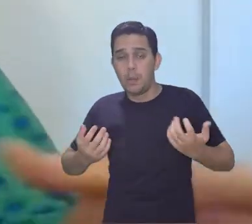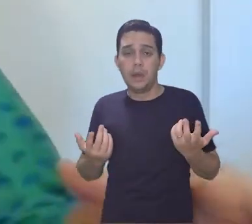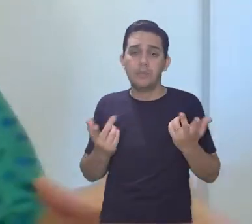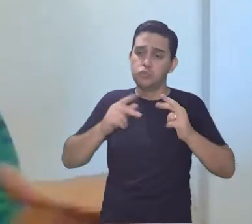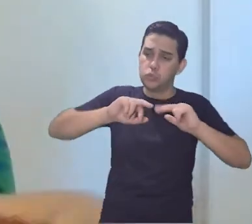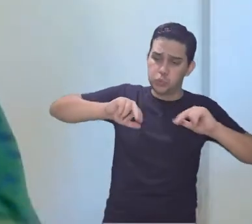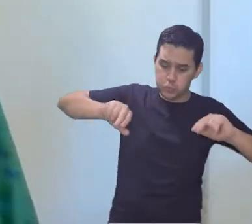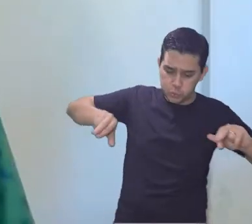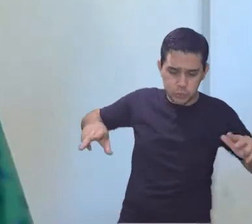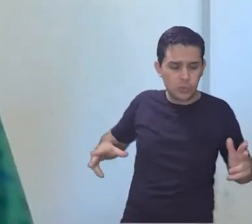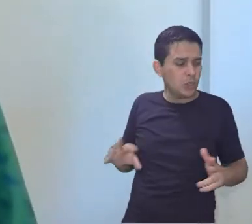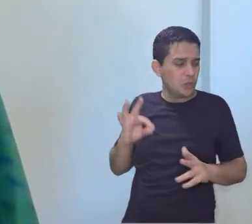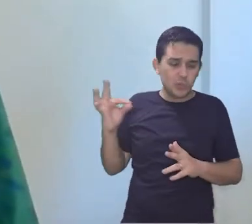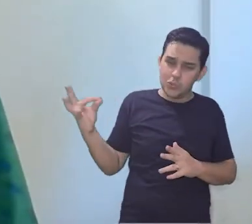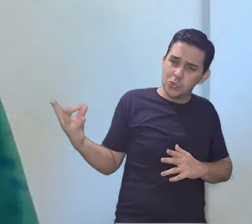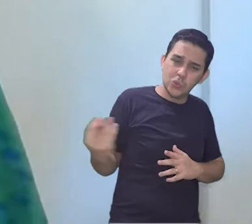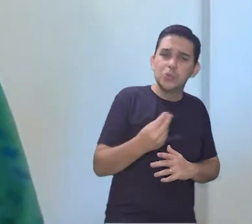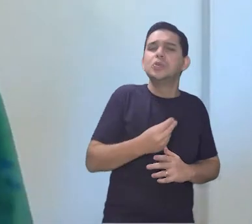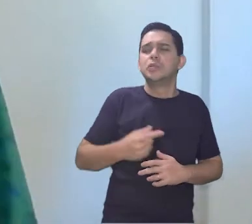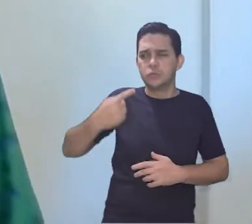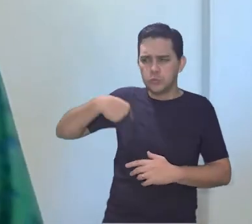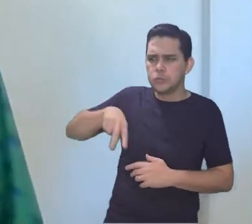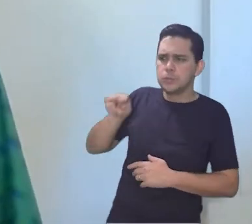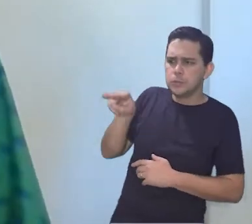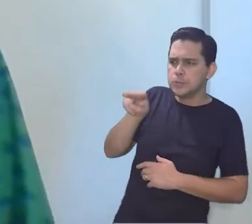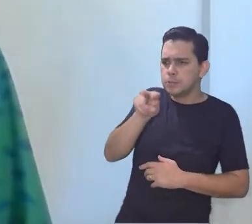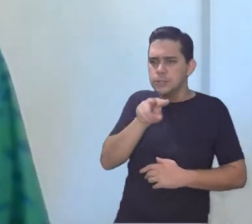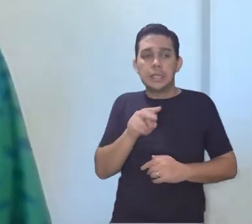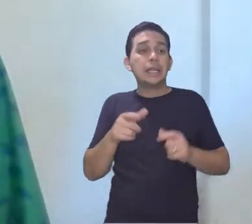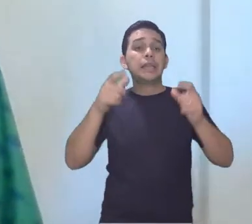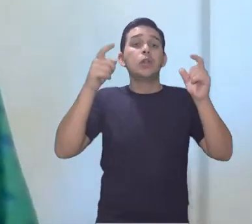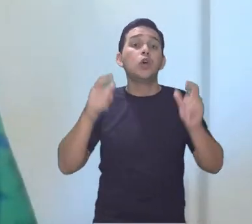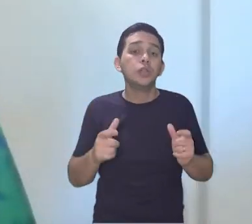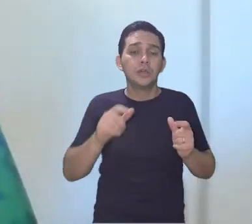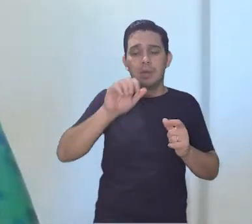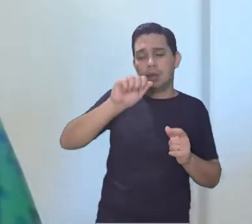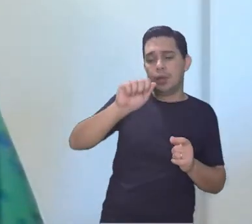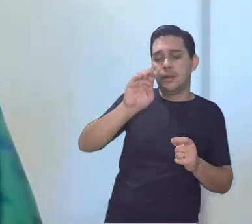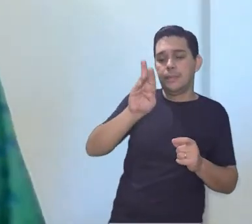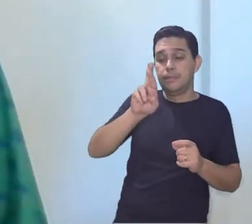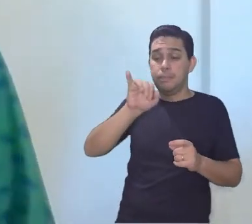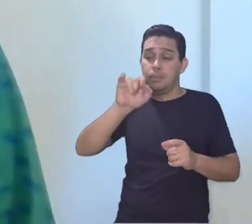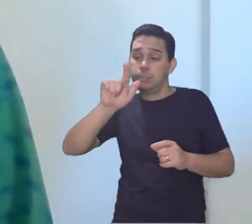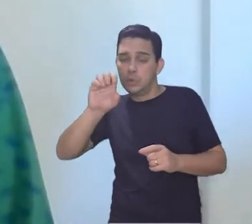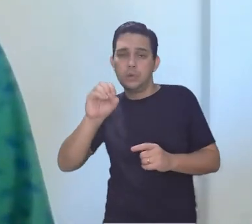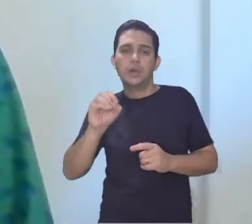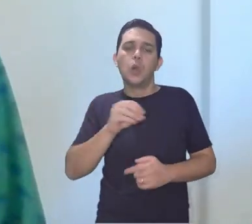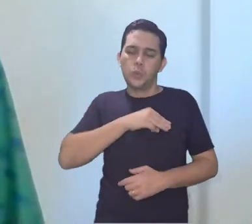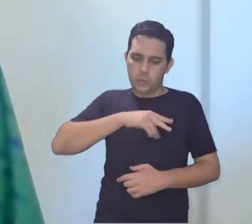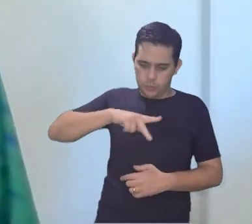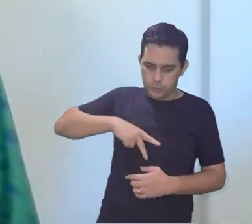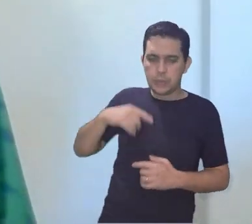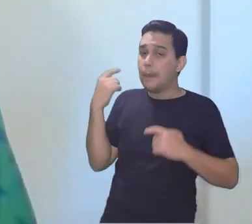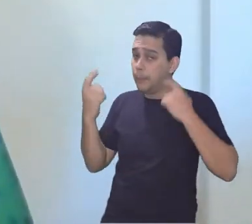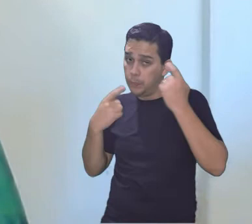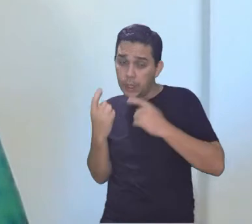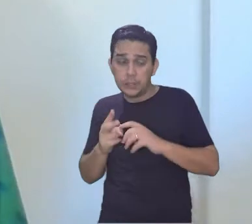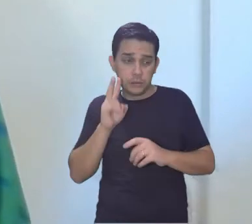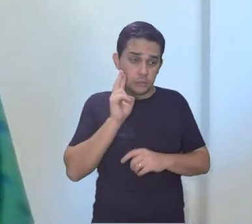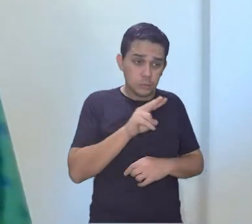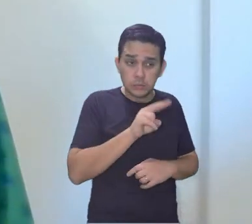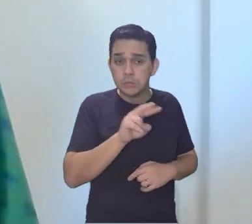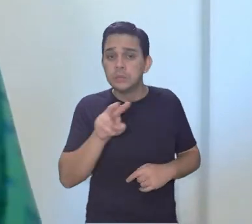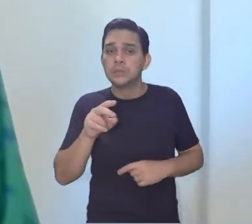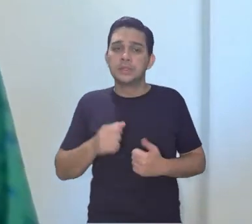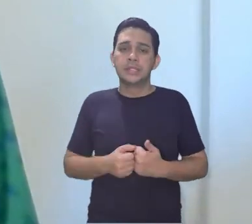toda essa condição das pessoas nos abrigos vem sendo tratada muito de perto pelo Ministério Público, e os problemas que foram surgindo,